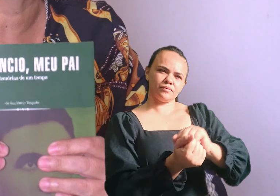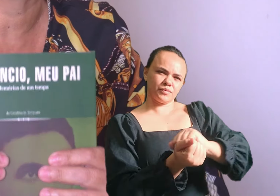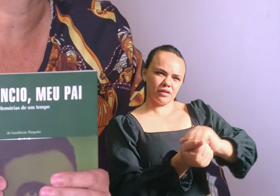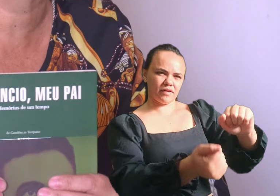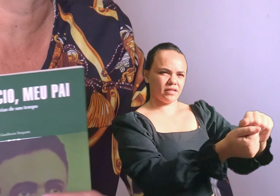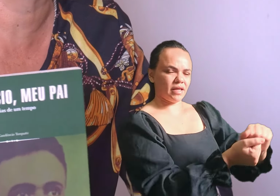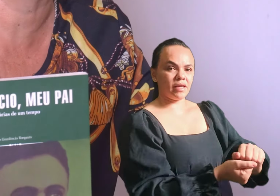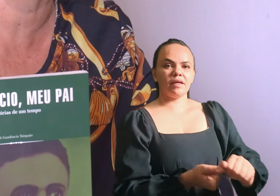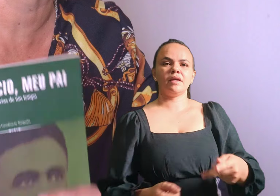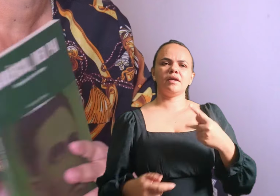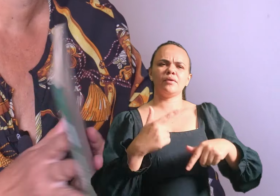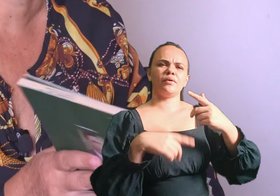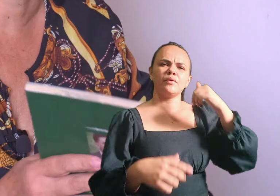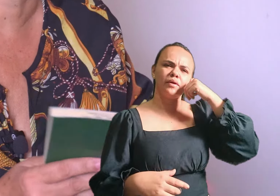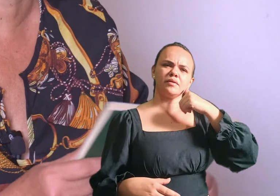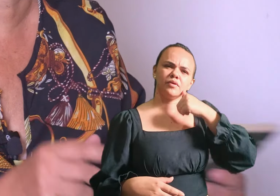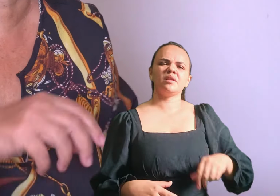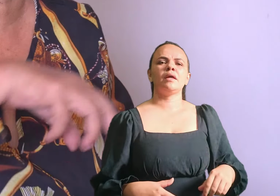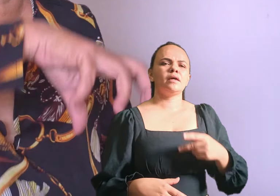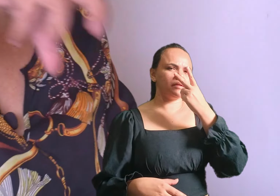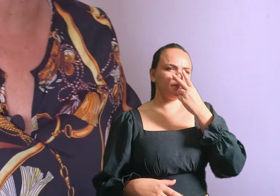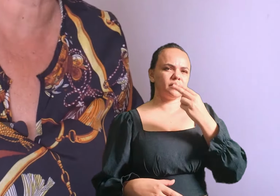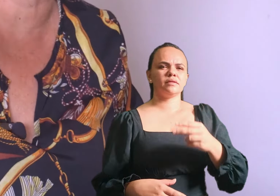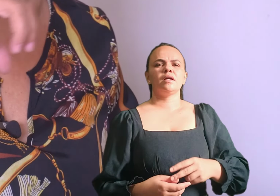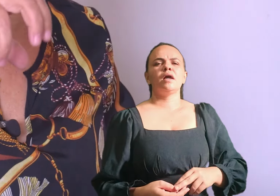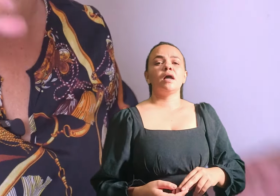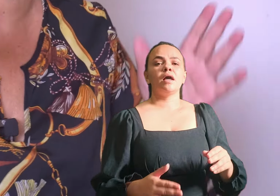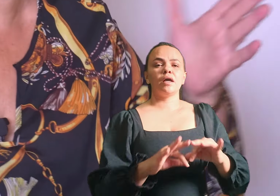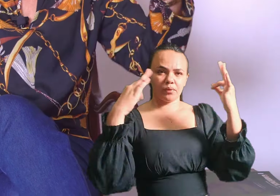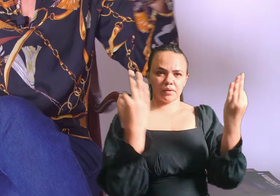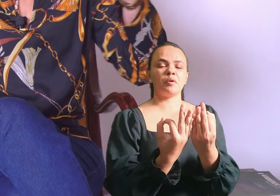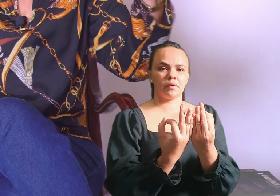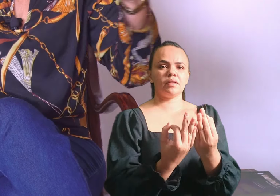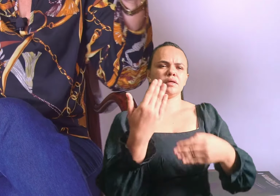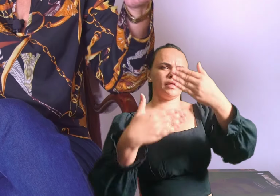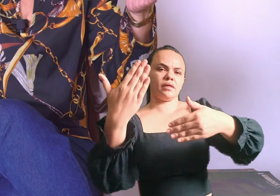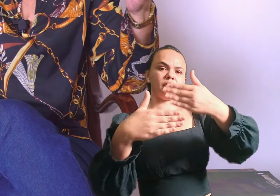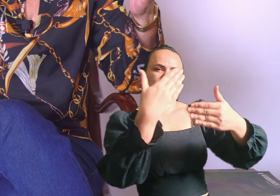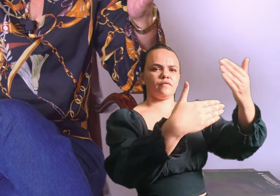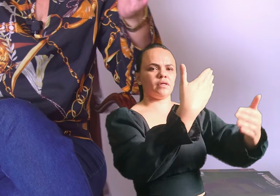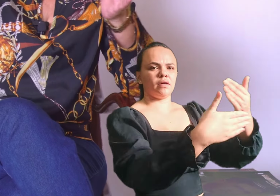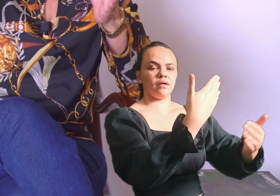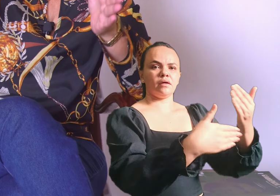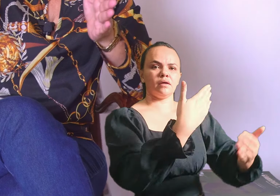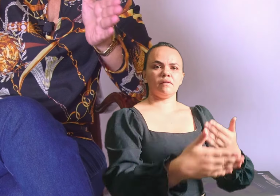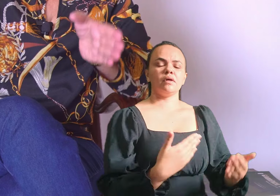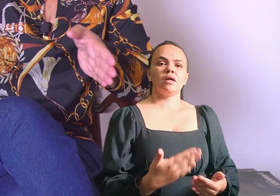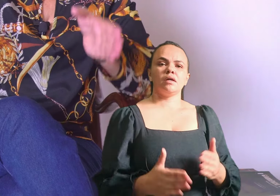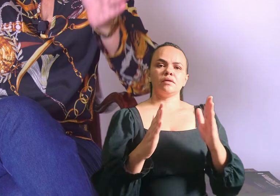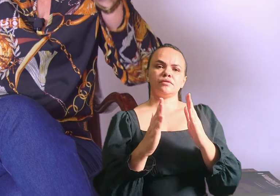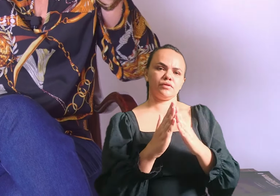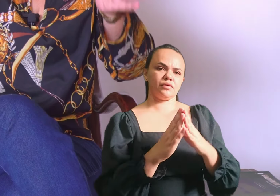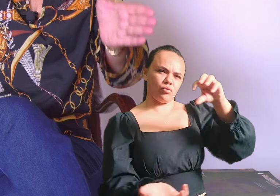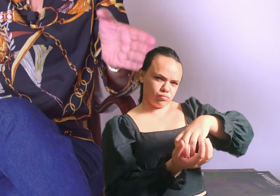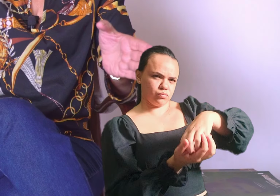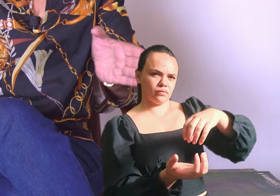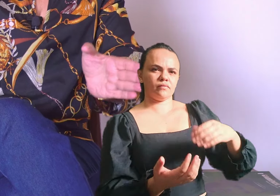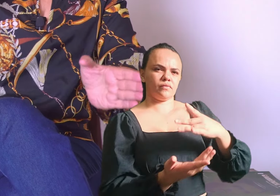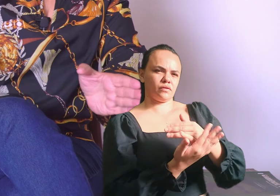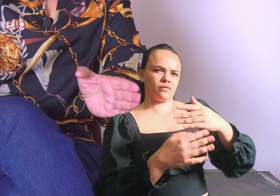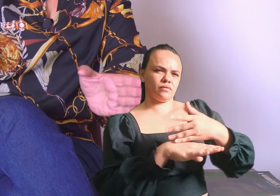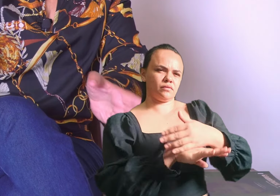que que serviam a a as famílias que ficavam Eh vamos dizer assim que moravam no centro da cidade no